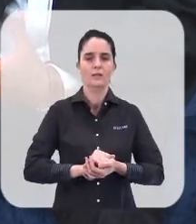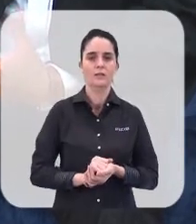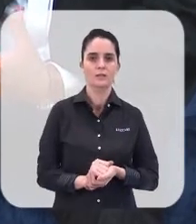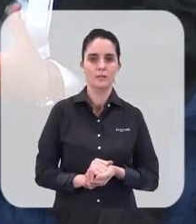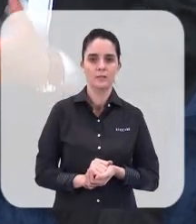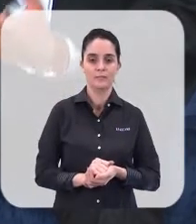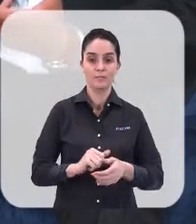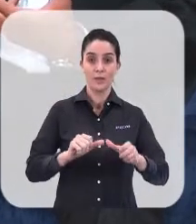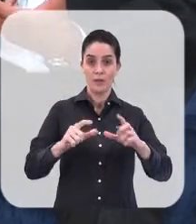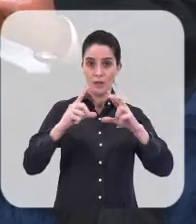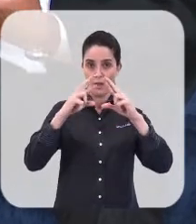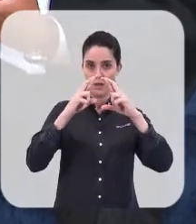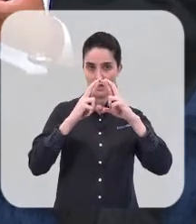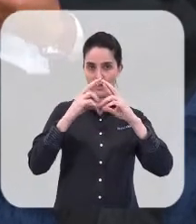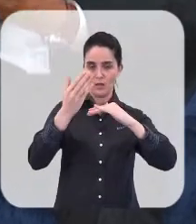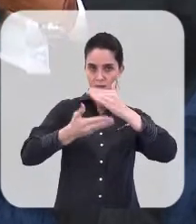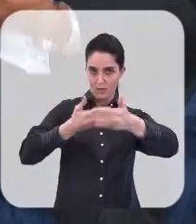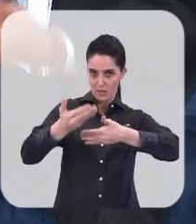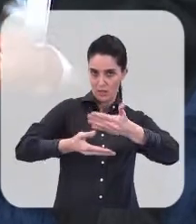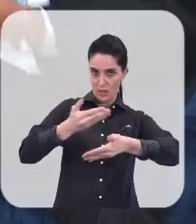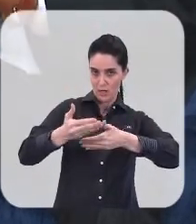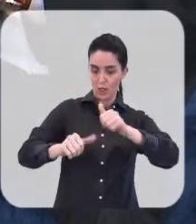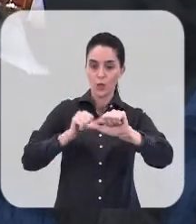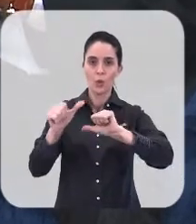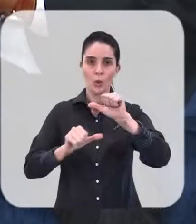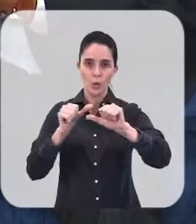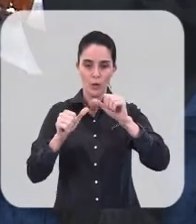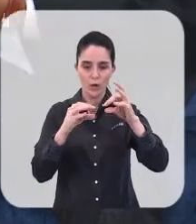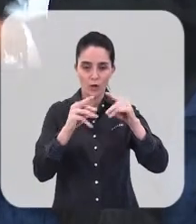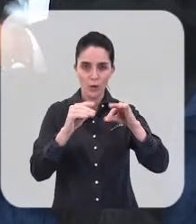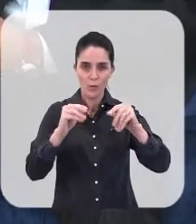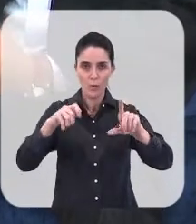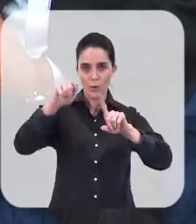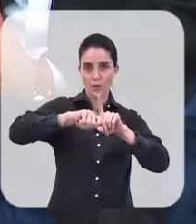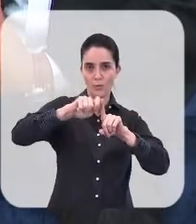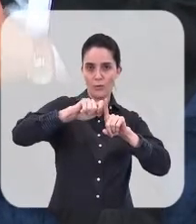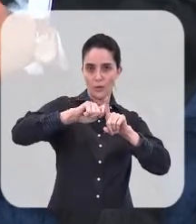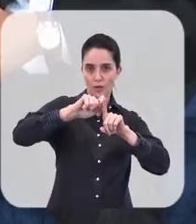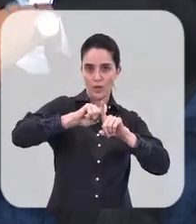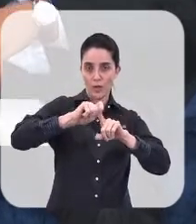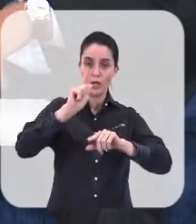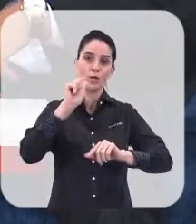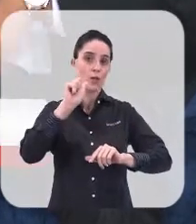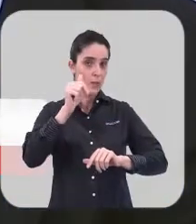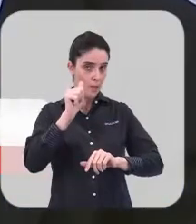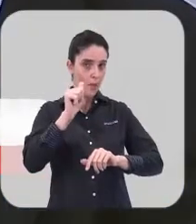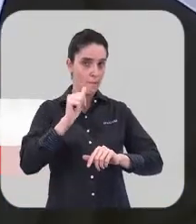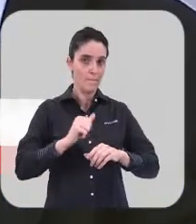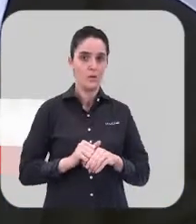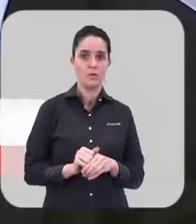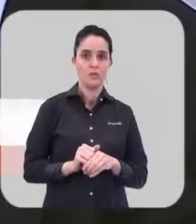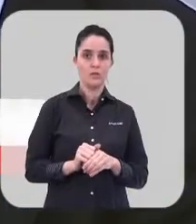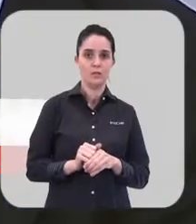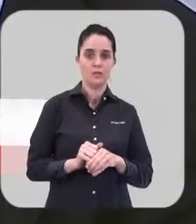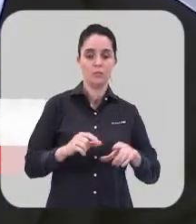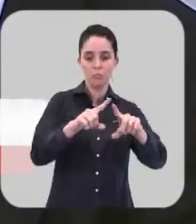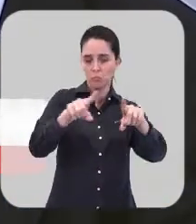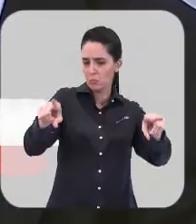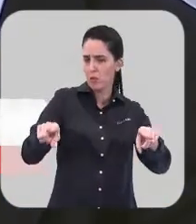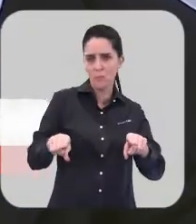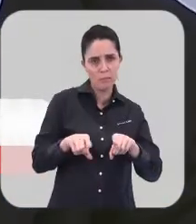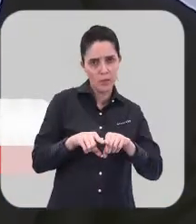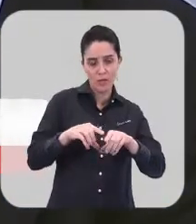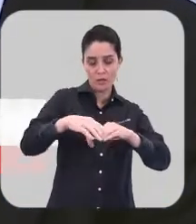de reciclagem, ele transforma isso em pó, de borracha e regenerado, que pode ser produzido